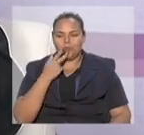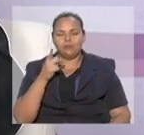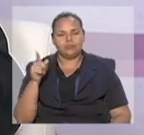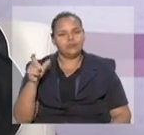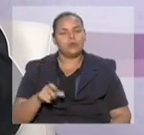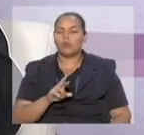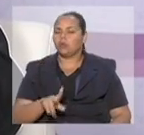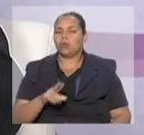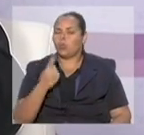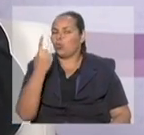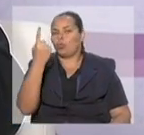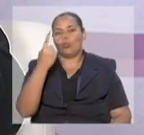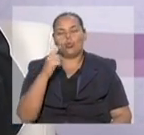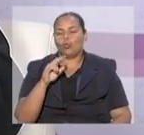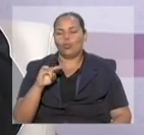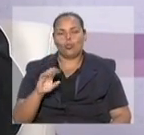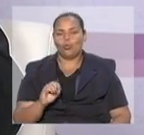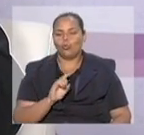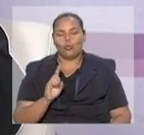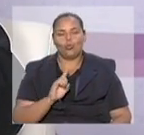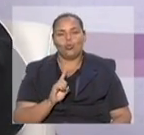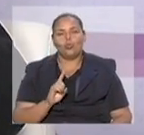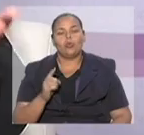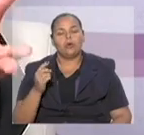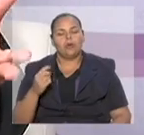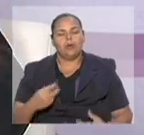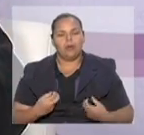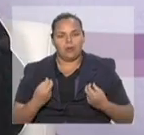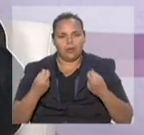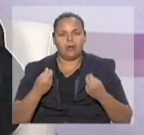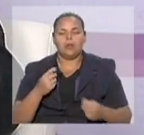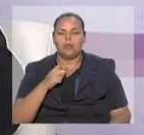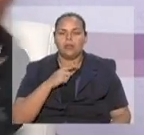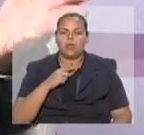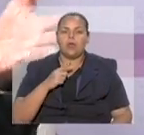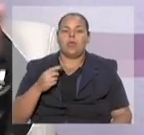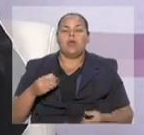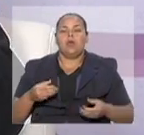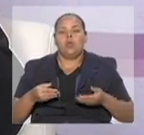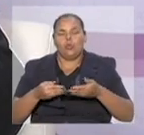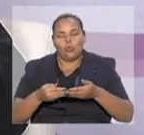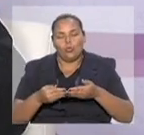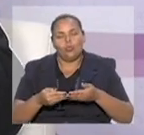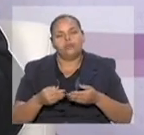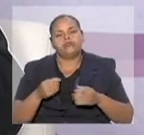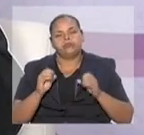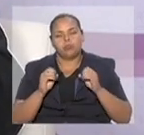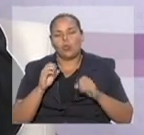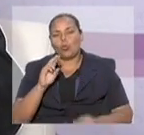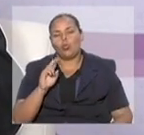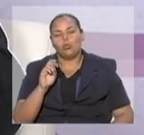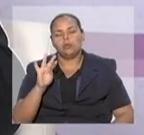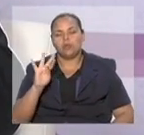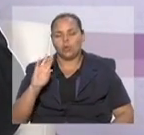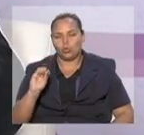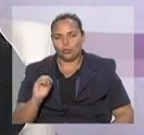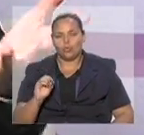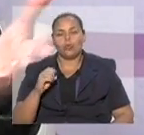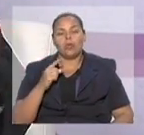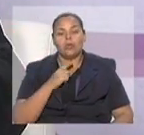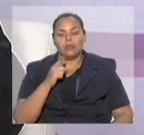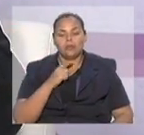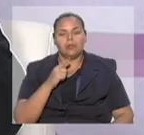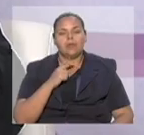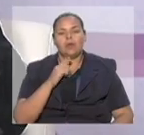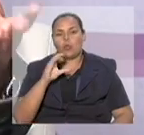você mesmo falou, não é o único. Existem outros cânceres, como o câncer de colo de útero ou o câncer de intestino, que a gente chama de cólon, que